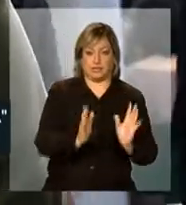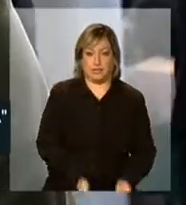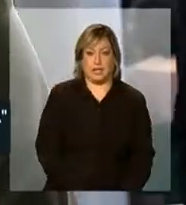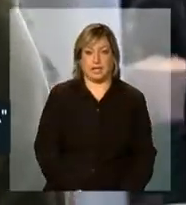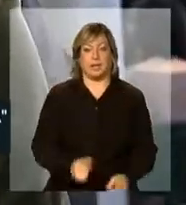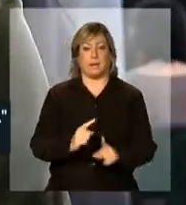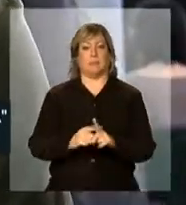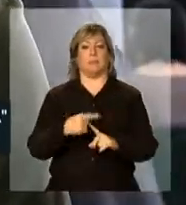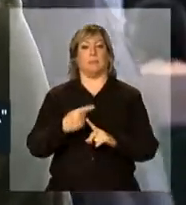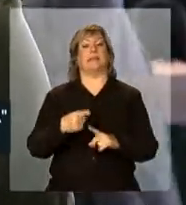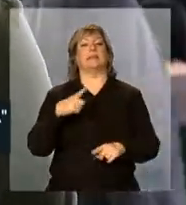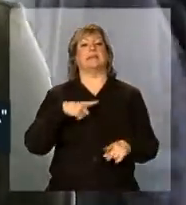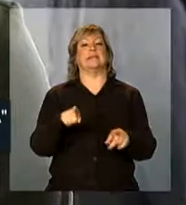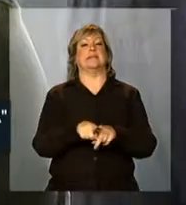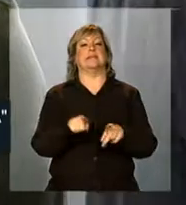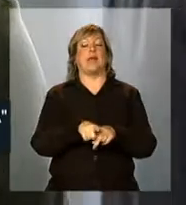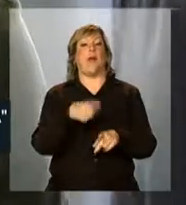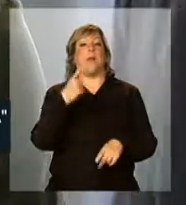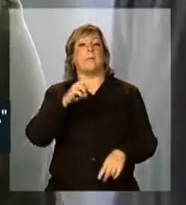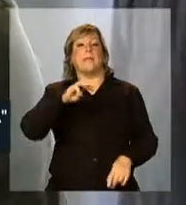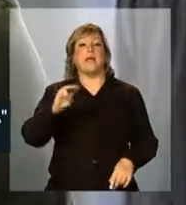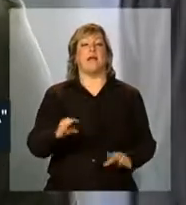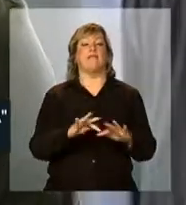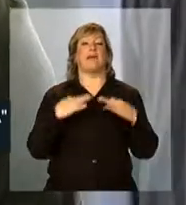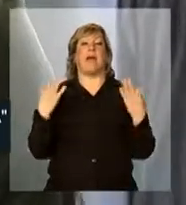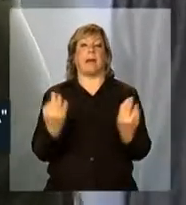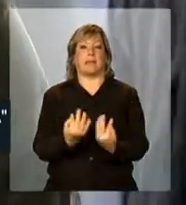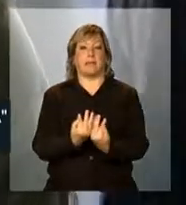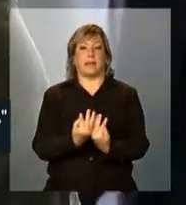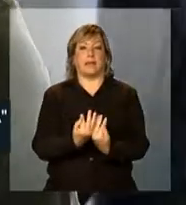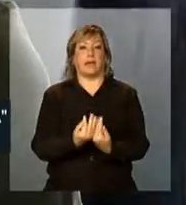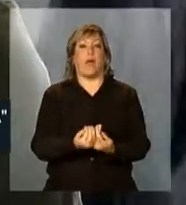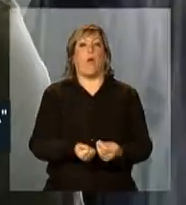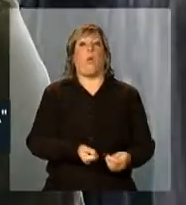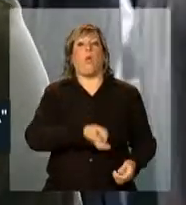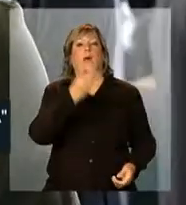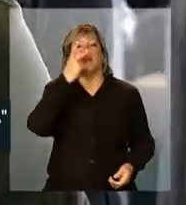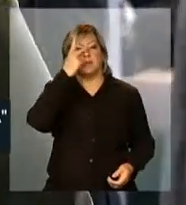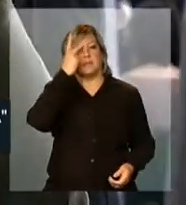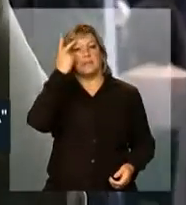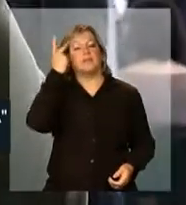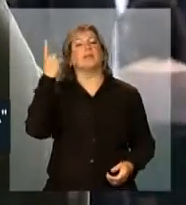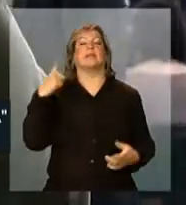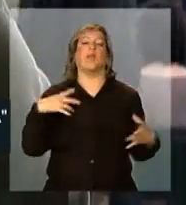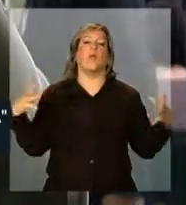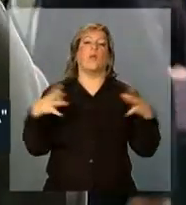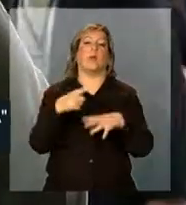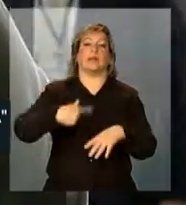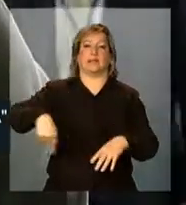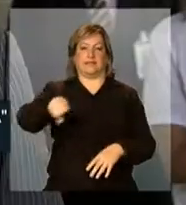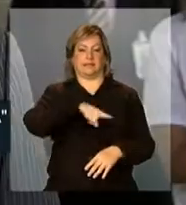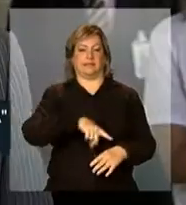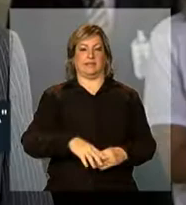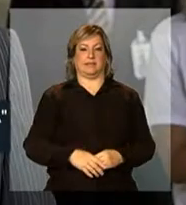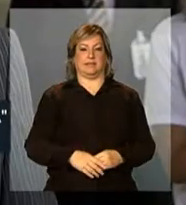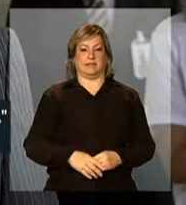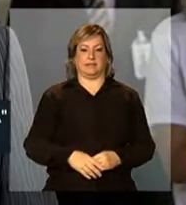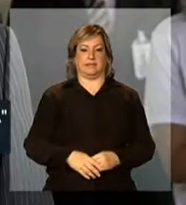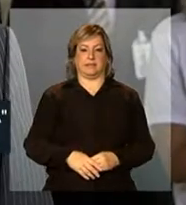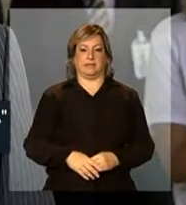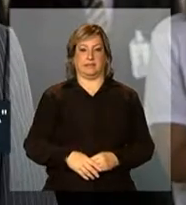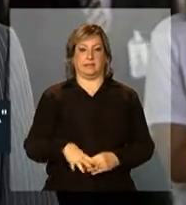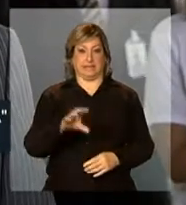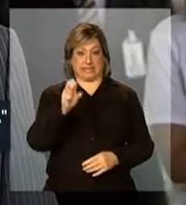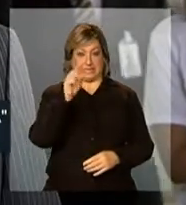mas são 1 milhão também de famílias. Eu queria que o senhor falasse quantas pessoas estão sendo beneficiadas. Olha, nós, se